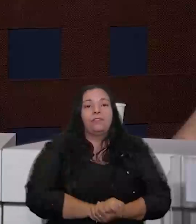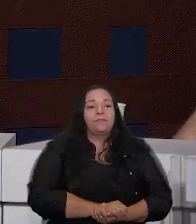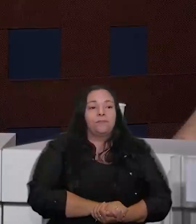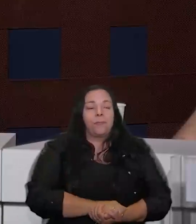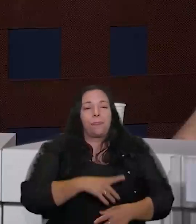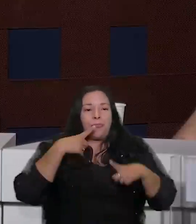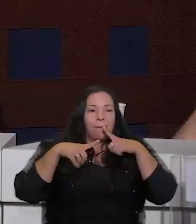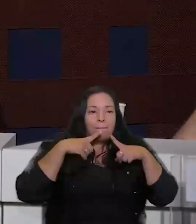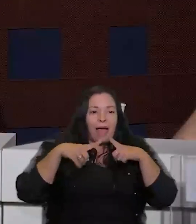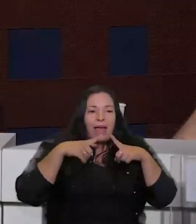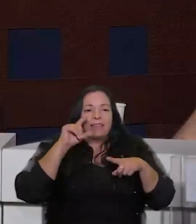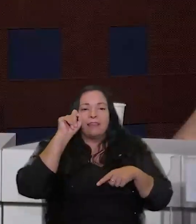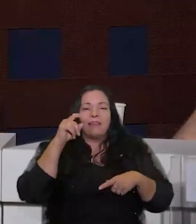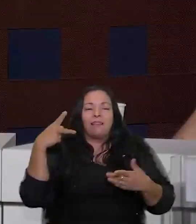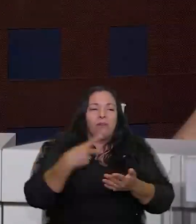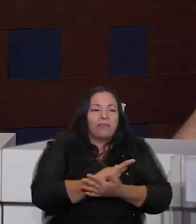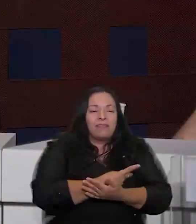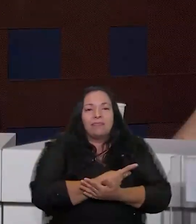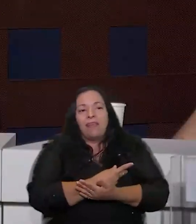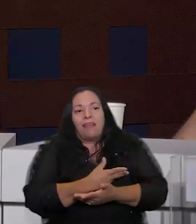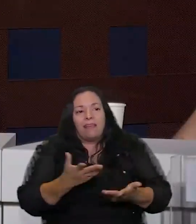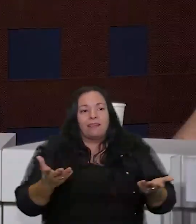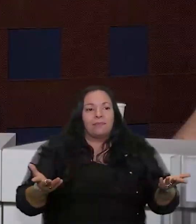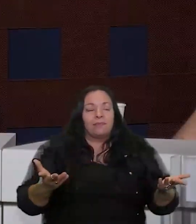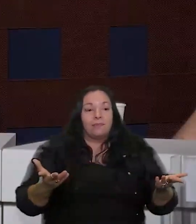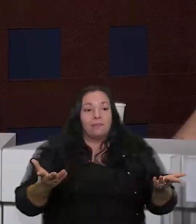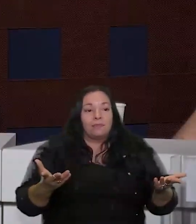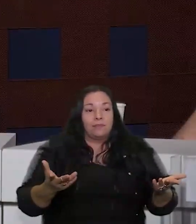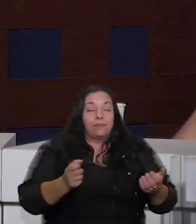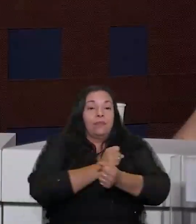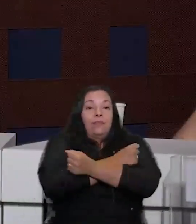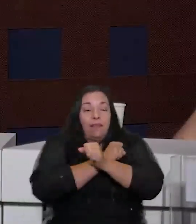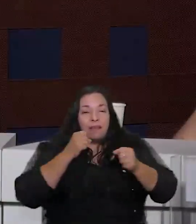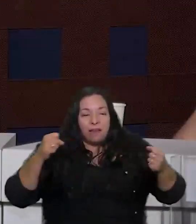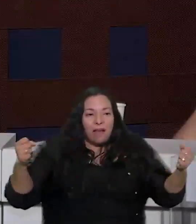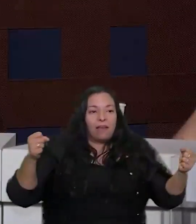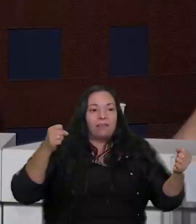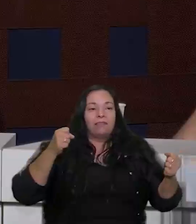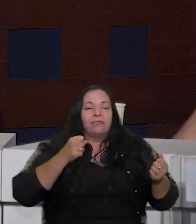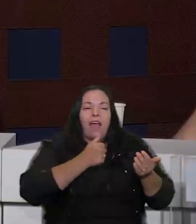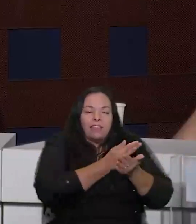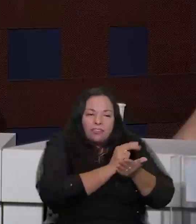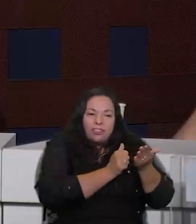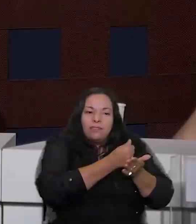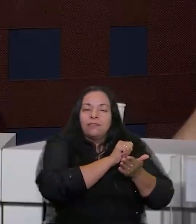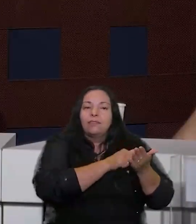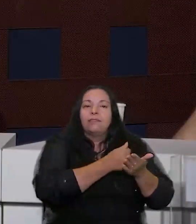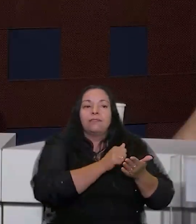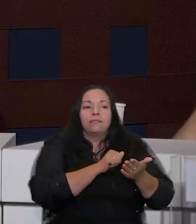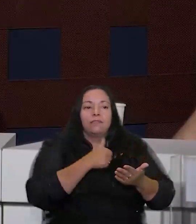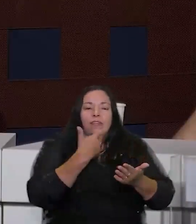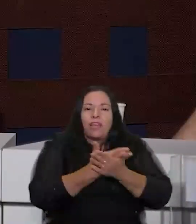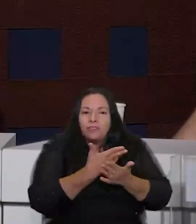fazia uns debates, ficava, mas o que está acontecendo? E esse pessoal, e a gente, tipo, grandes, né, intelectuais, artistas, a gente só